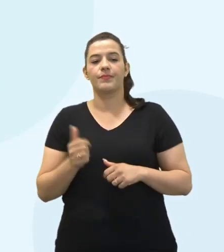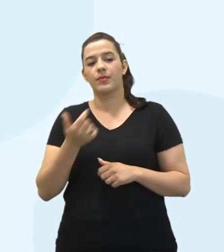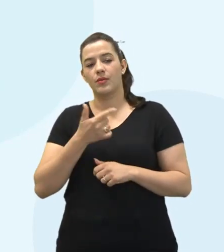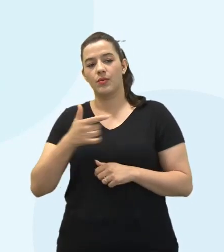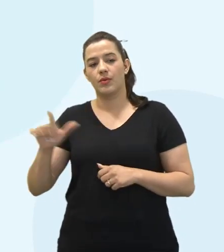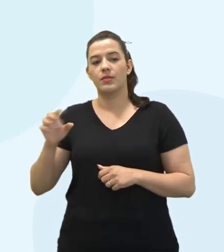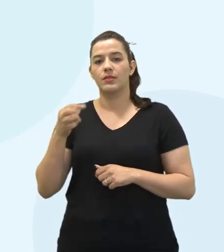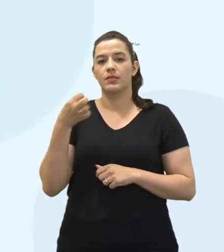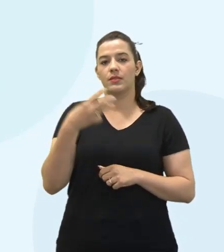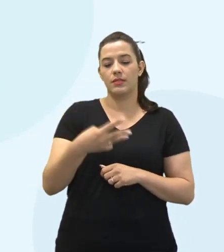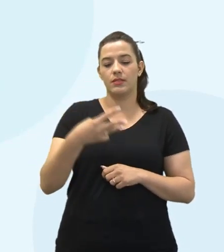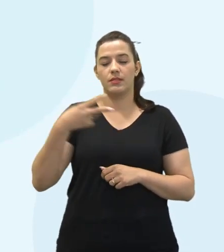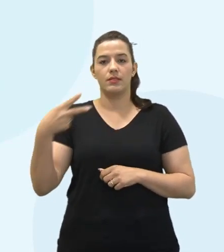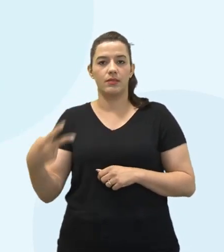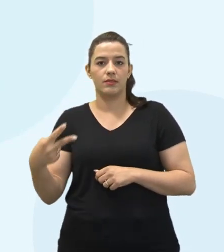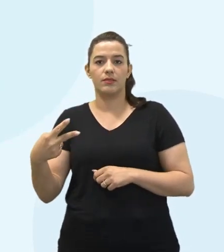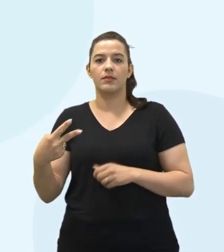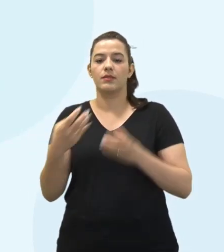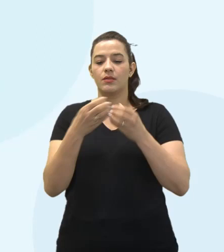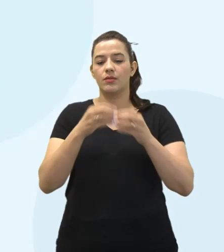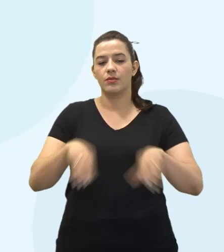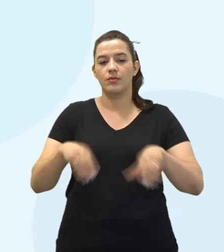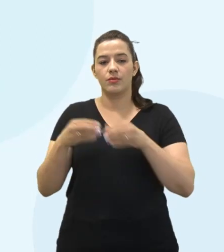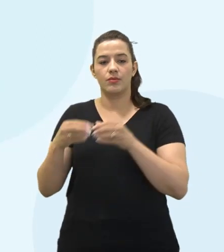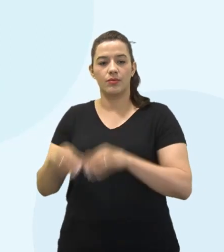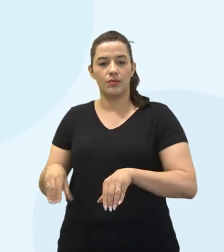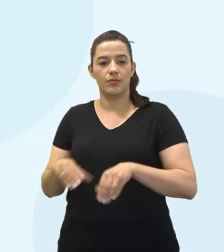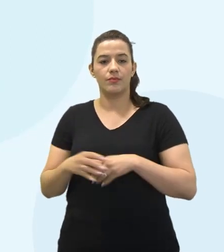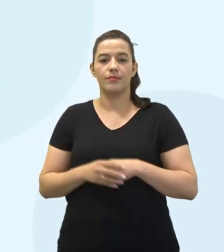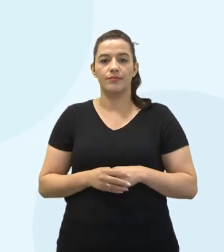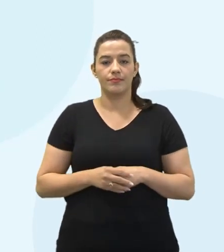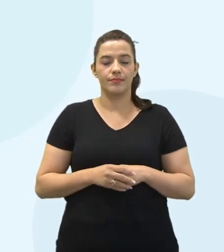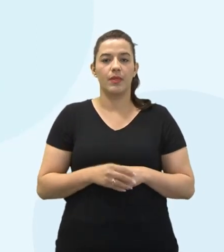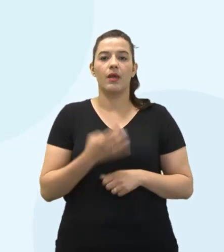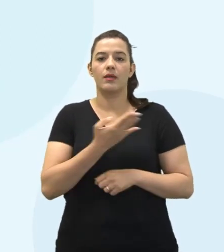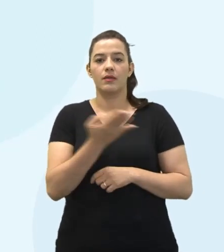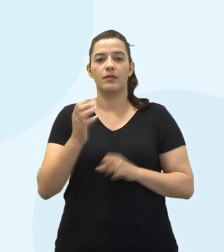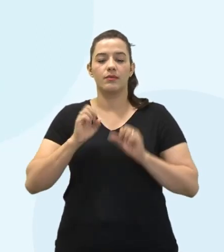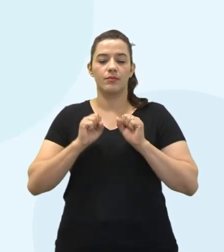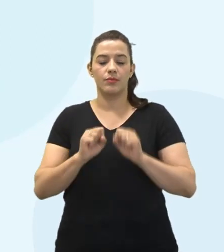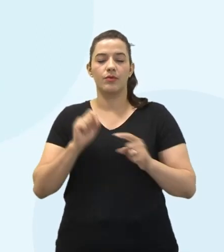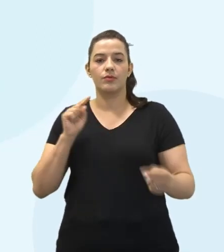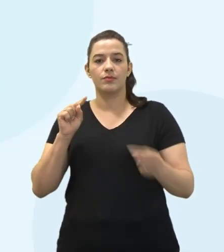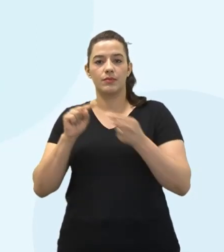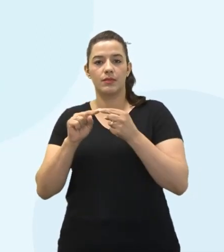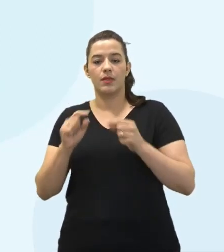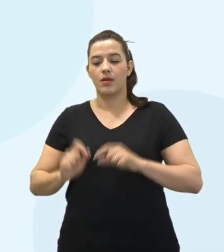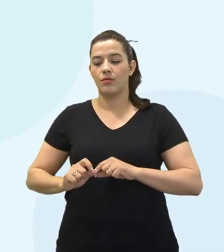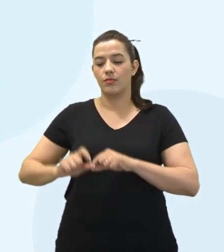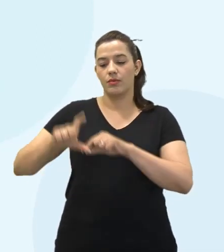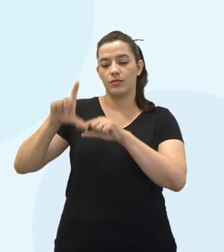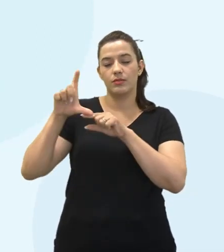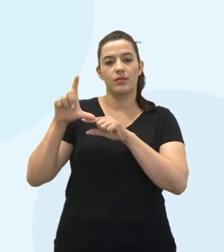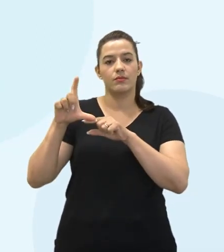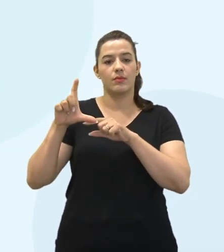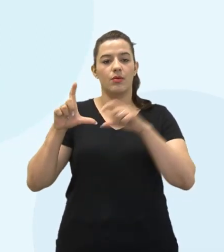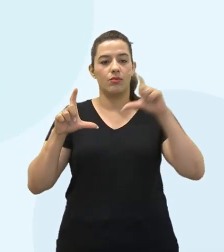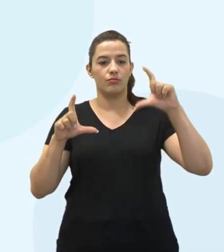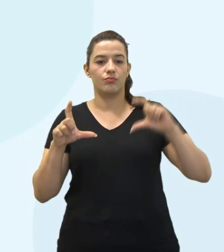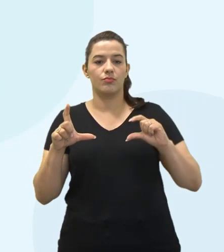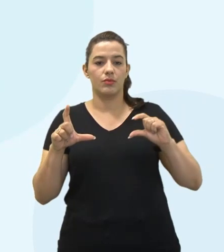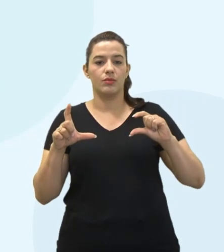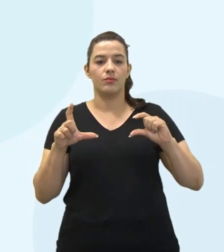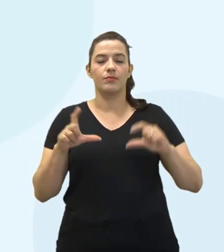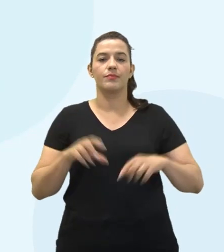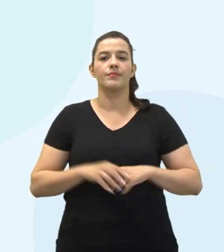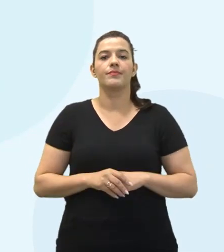seria um trinta e dois ovos né Por exemplo aqui o estudante poderá relacionar as quantidades maiores e menores Ou seja